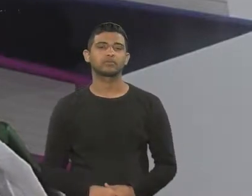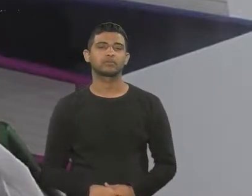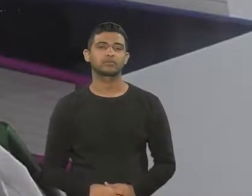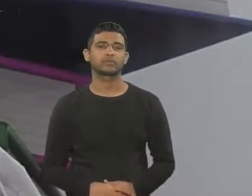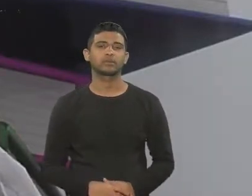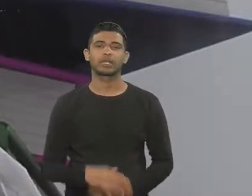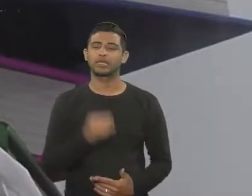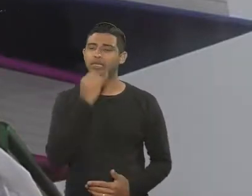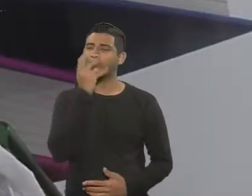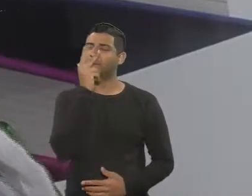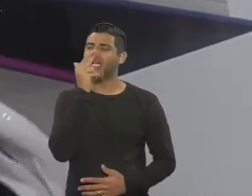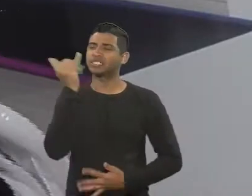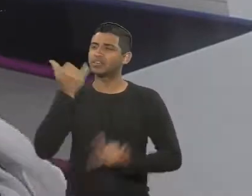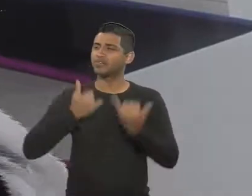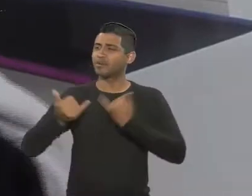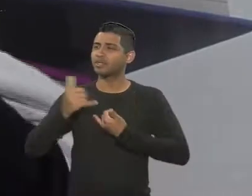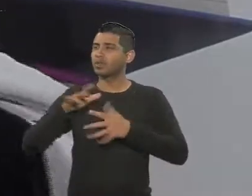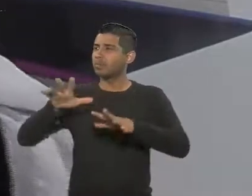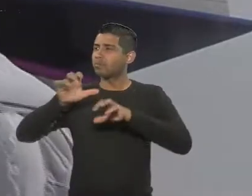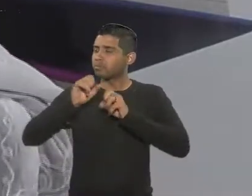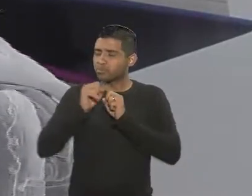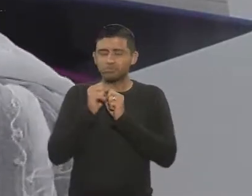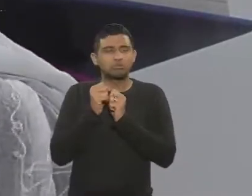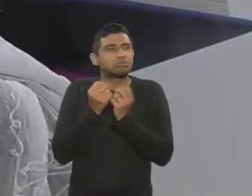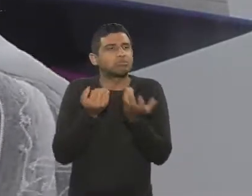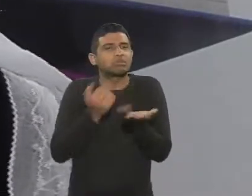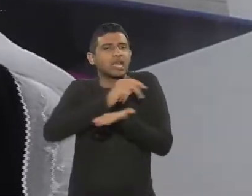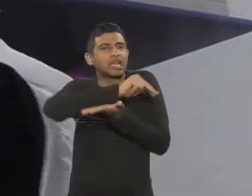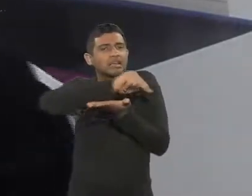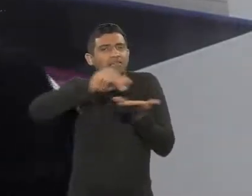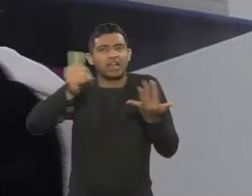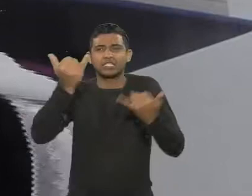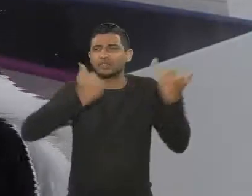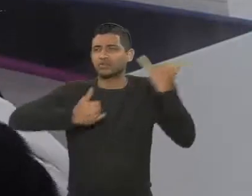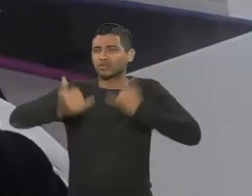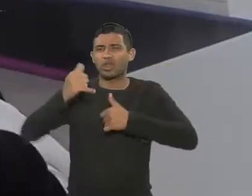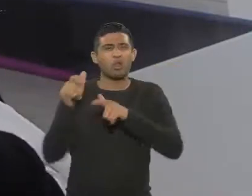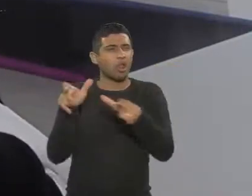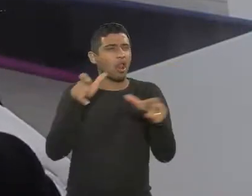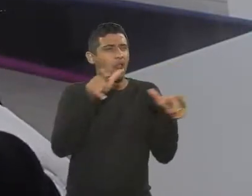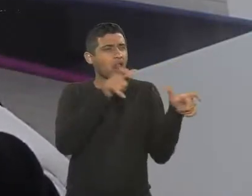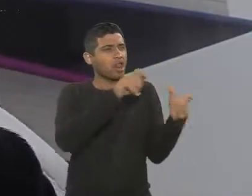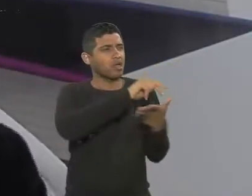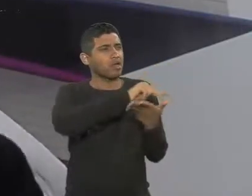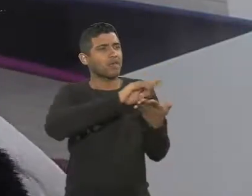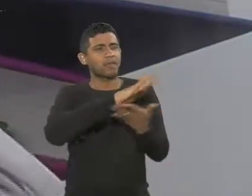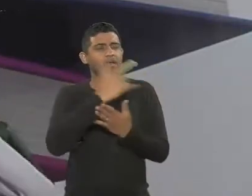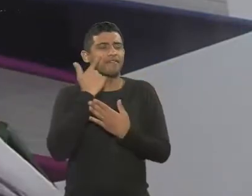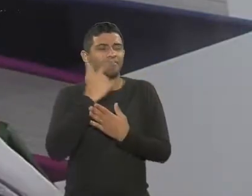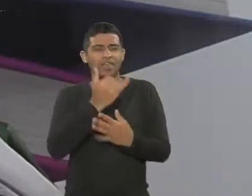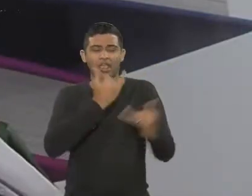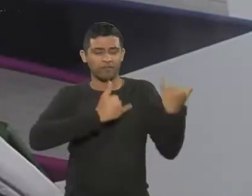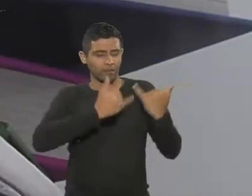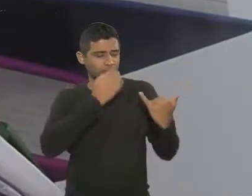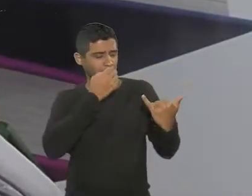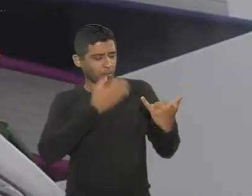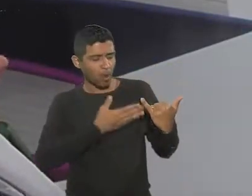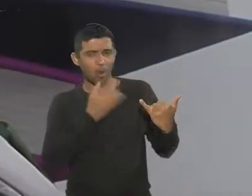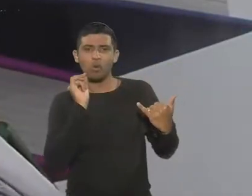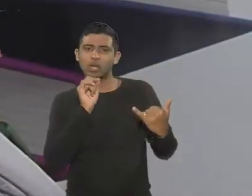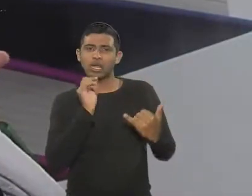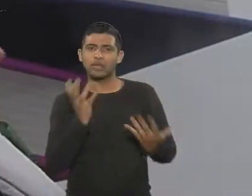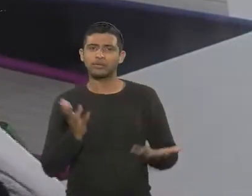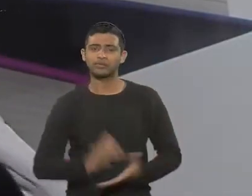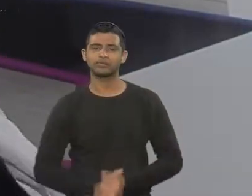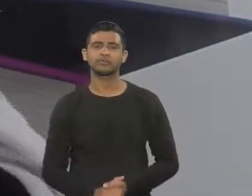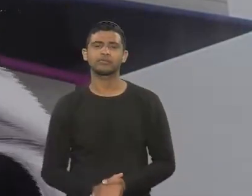Né? A gente pega uma informação, a gente tem acesso a informações assim, inúmeras, em vários lugares, mas que informação é válida? E é a gente